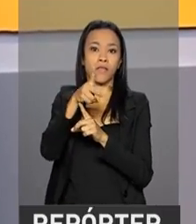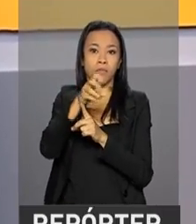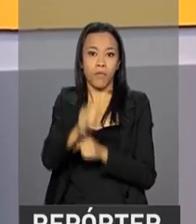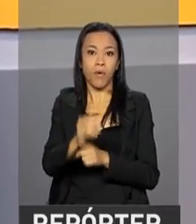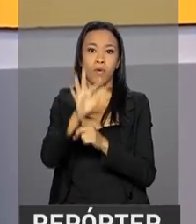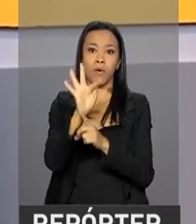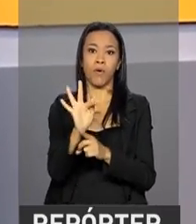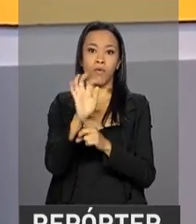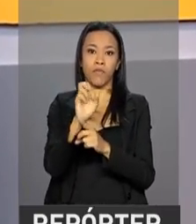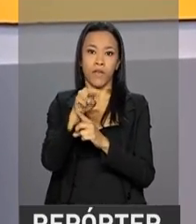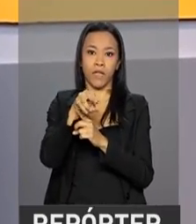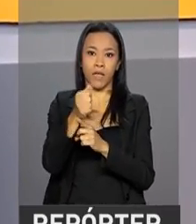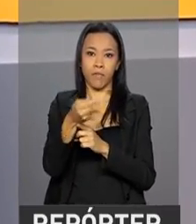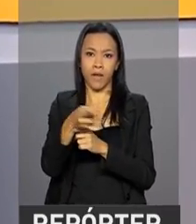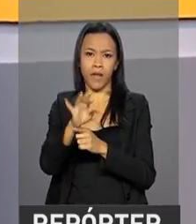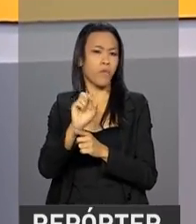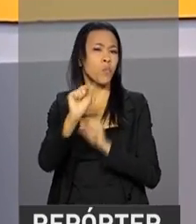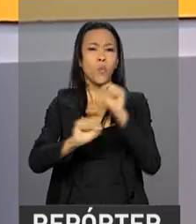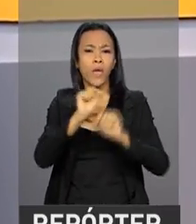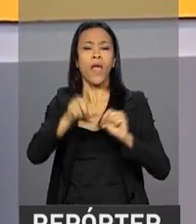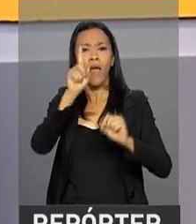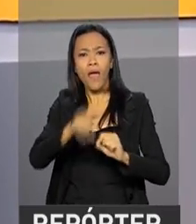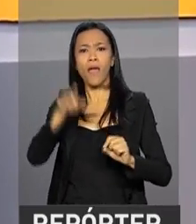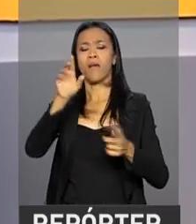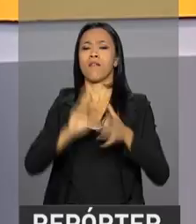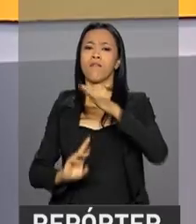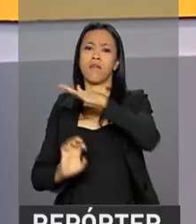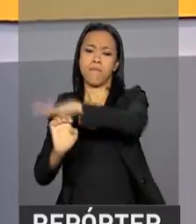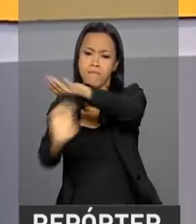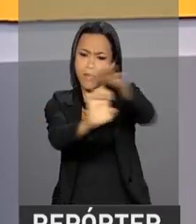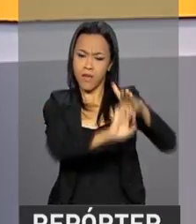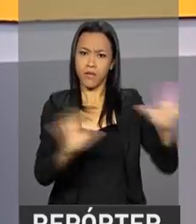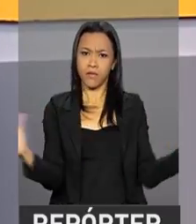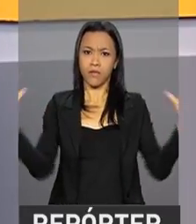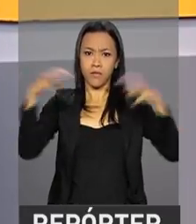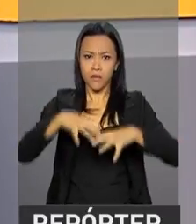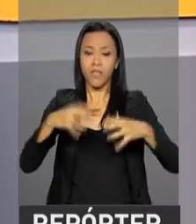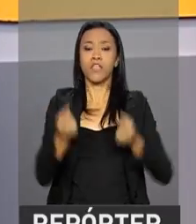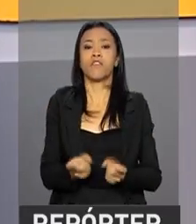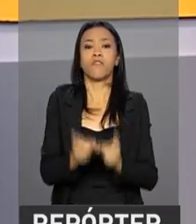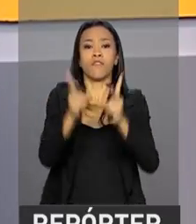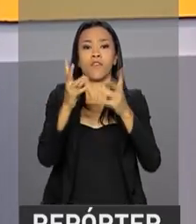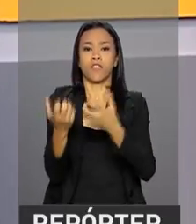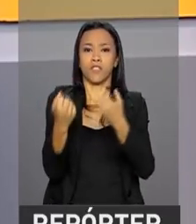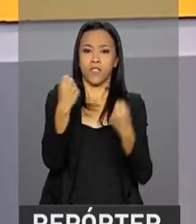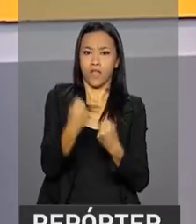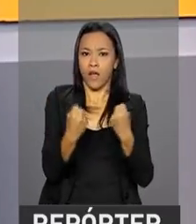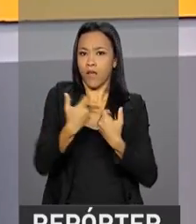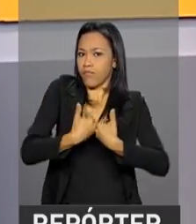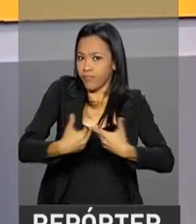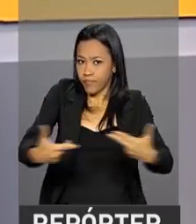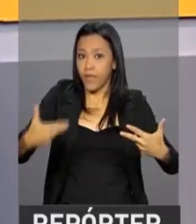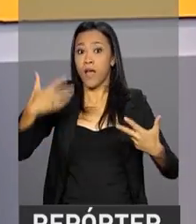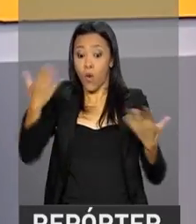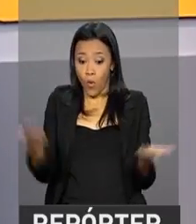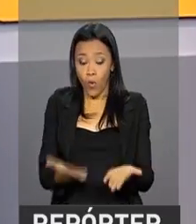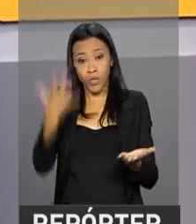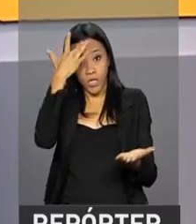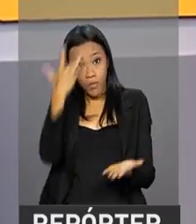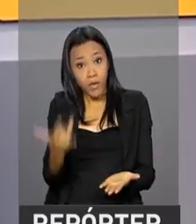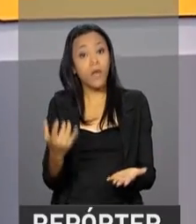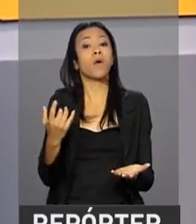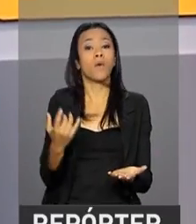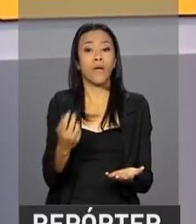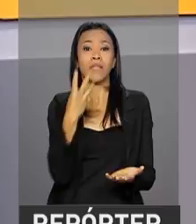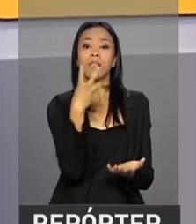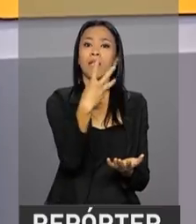de empresários ligados à distribuição de veículos no país. O evento deve reunir entre hoje e amanhã 3